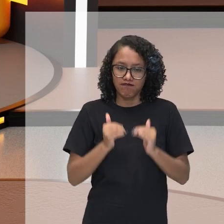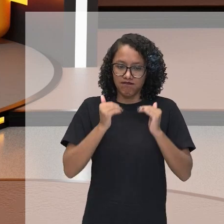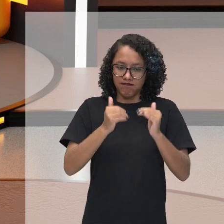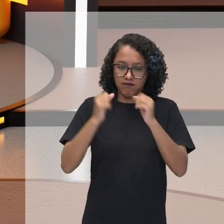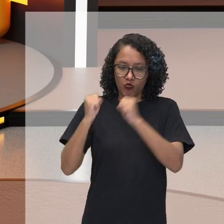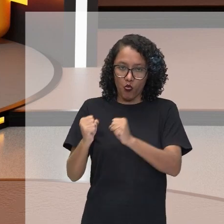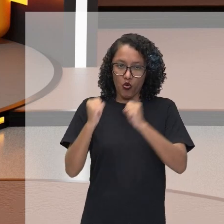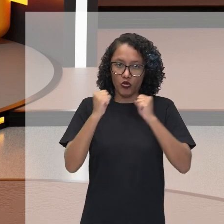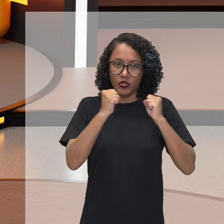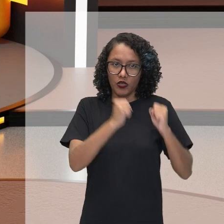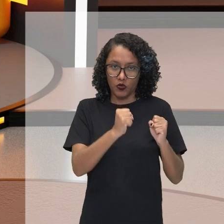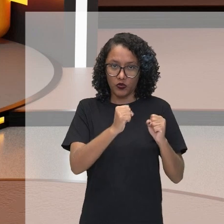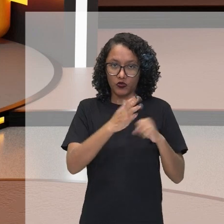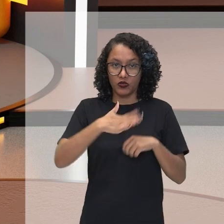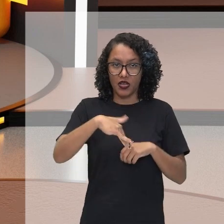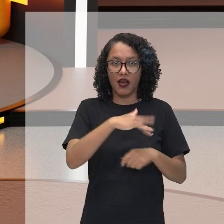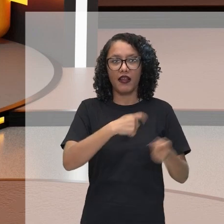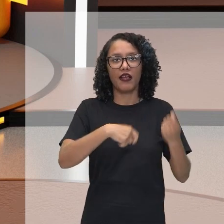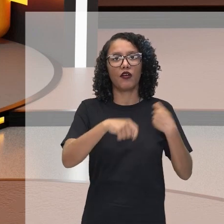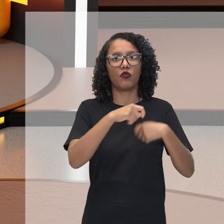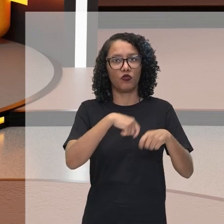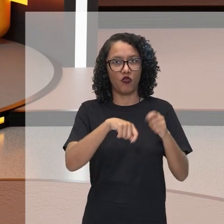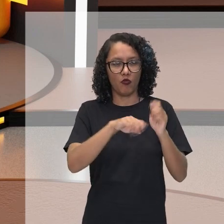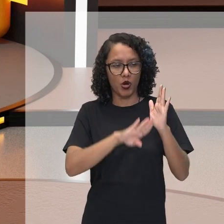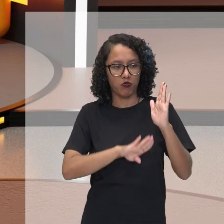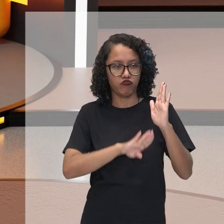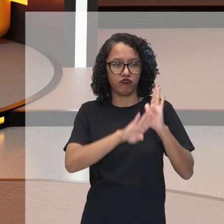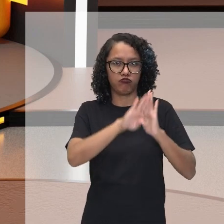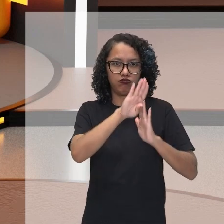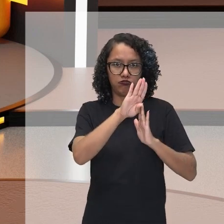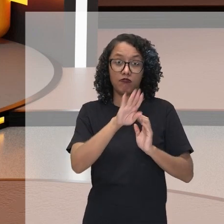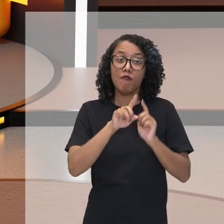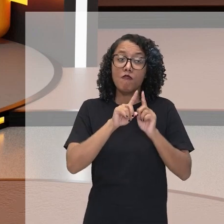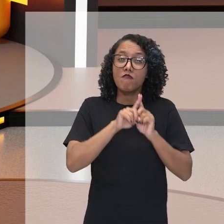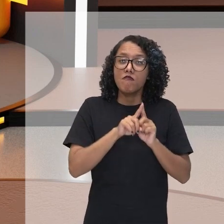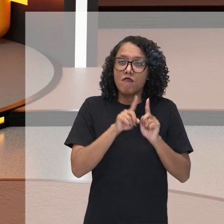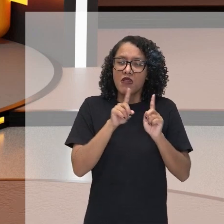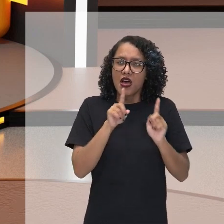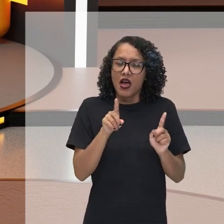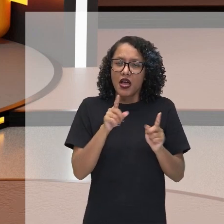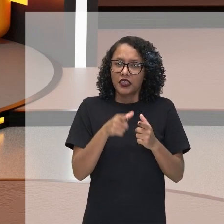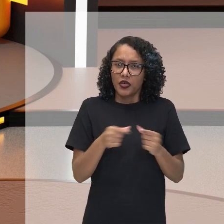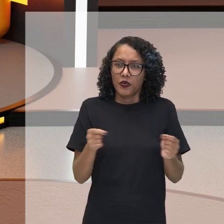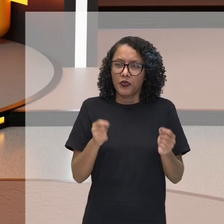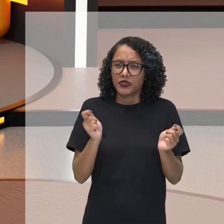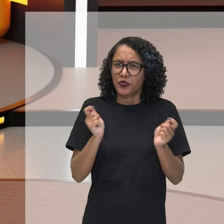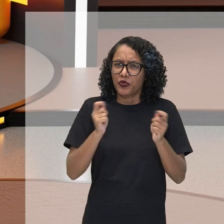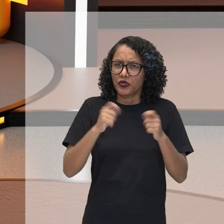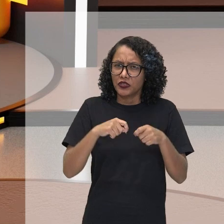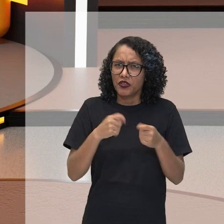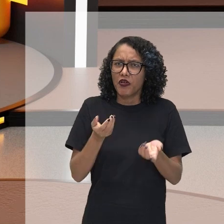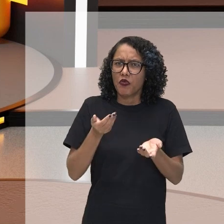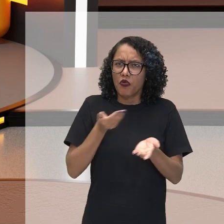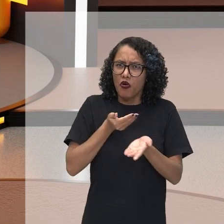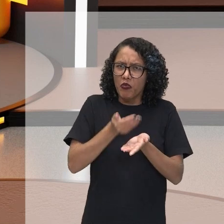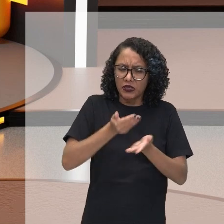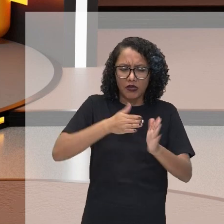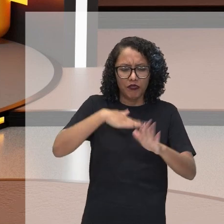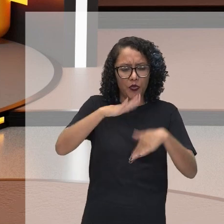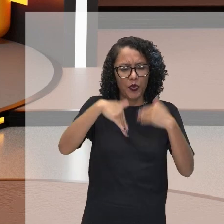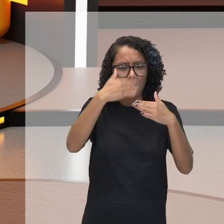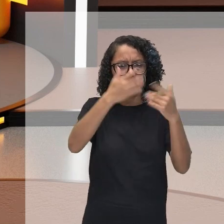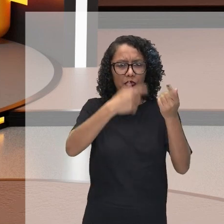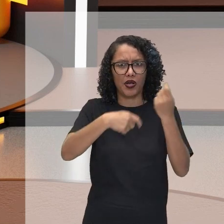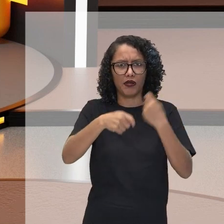à sua parte econômica. Mas lembrando, que o Japão, para passar por esse processo de